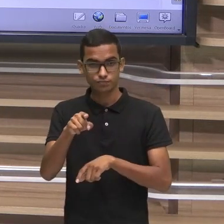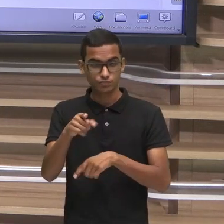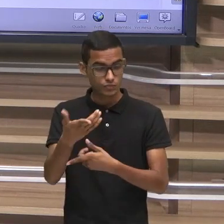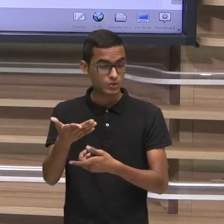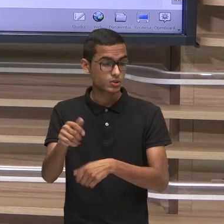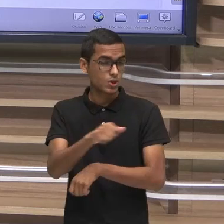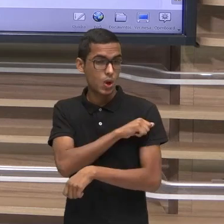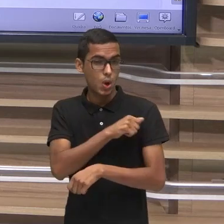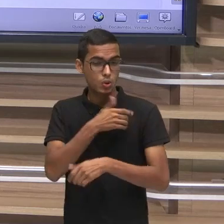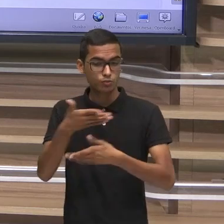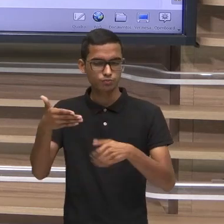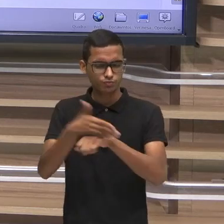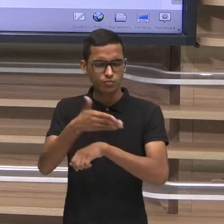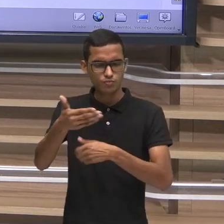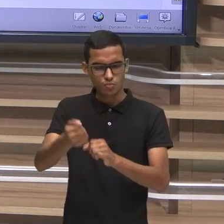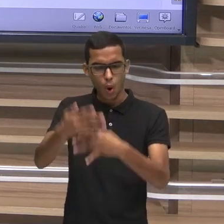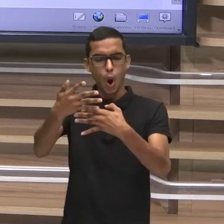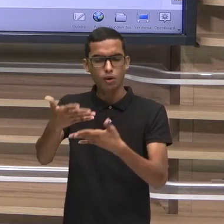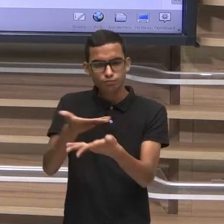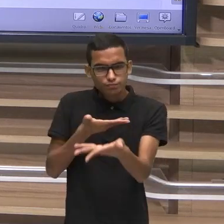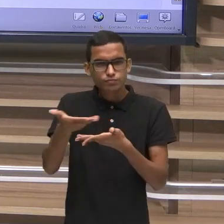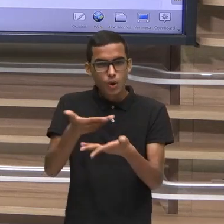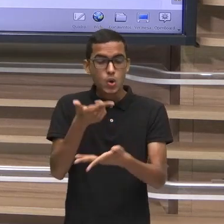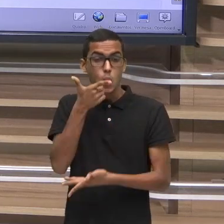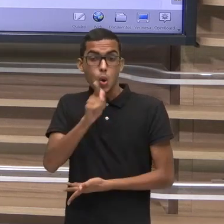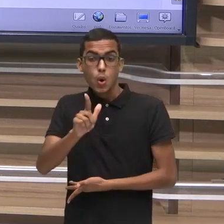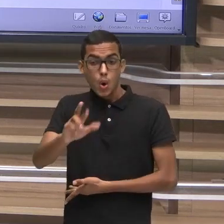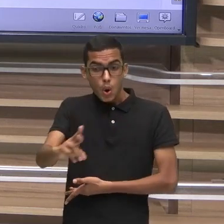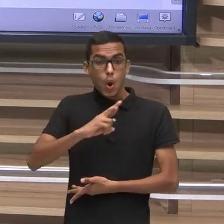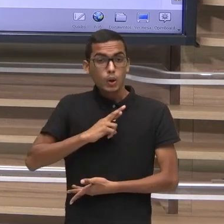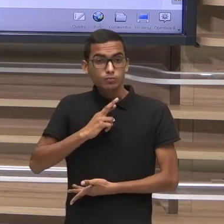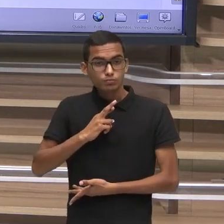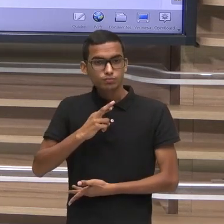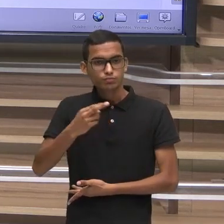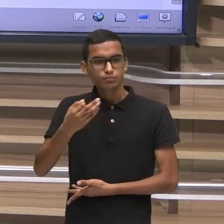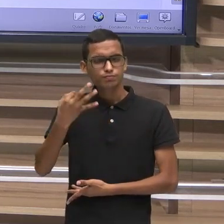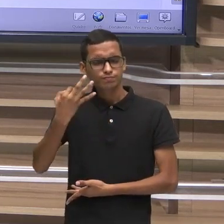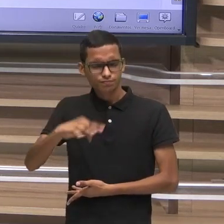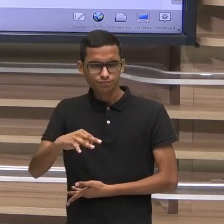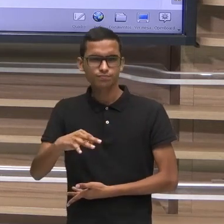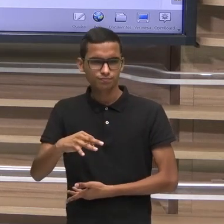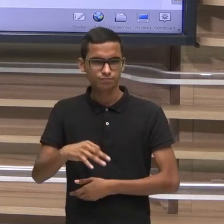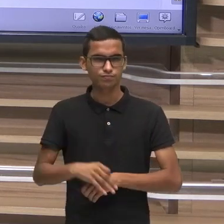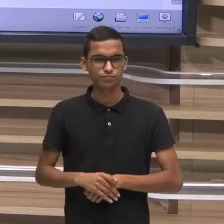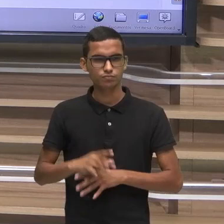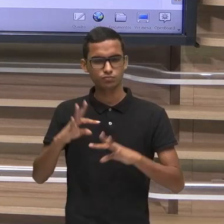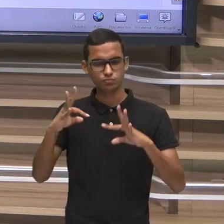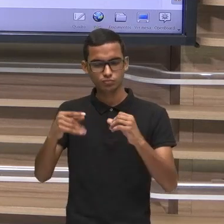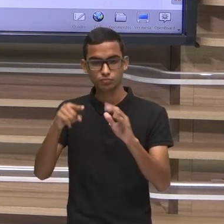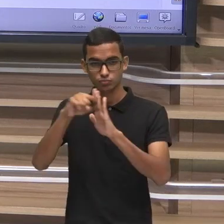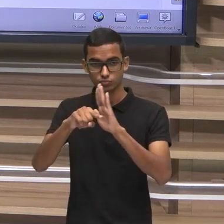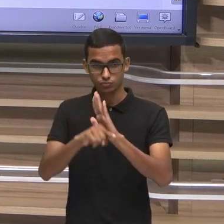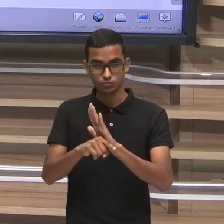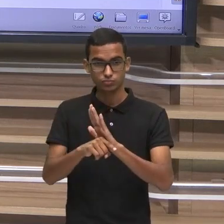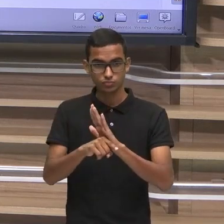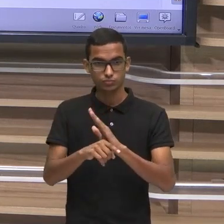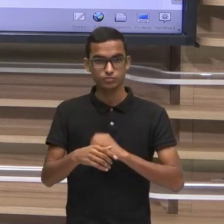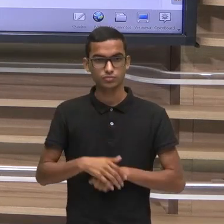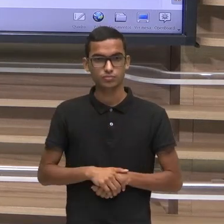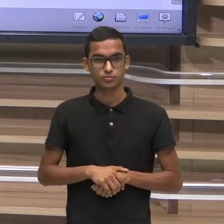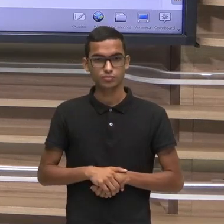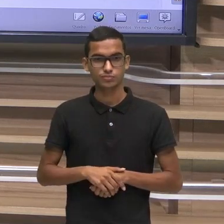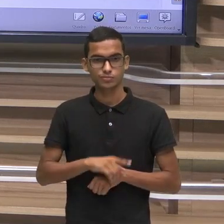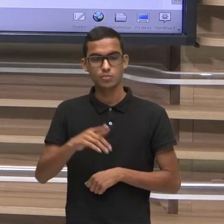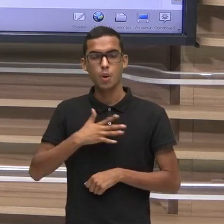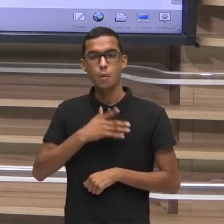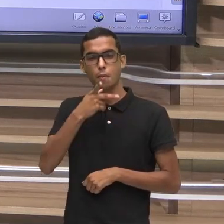comigo, que conseguiram responder de forma satisfatória, de forma correta todas as questões. Meu amado e querido pai